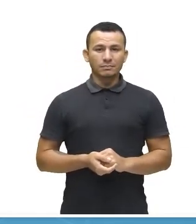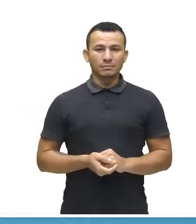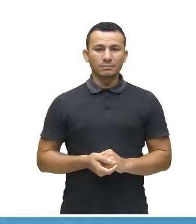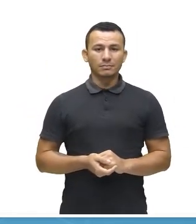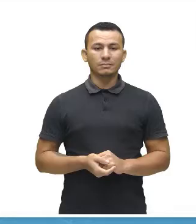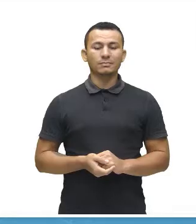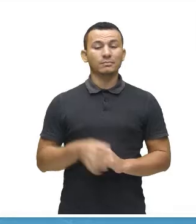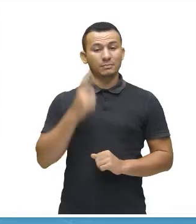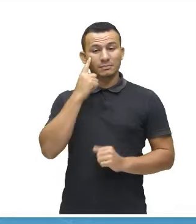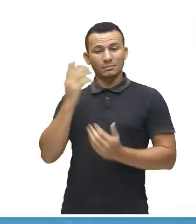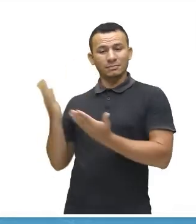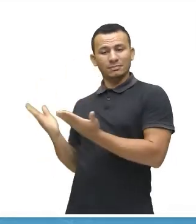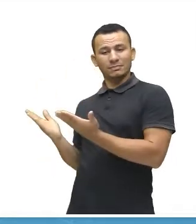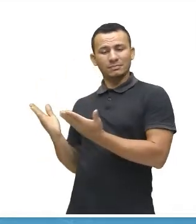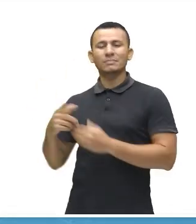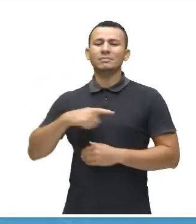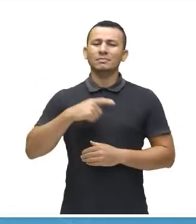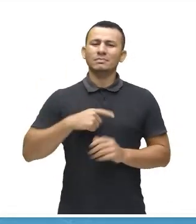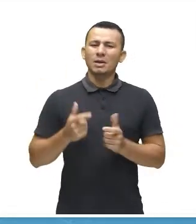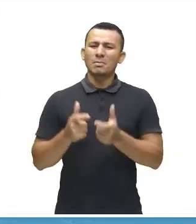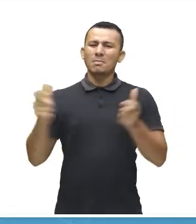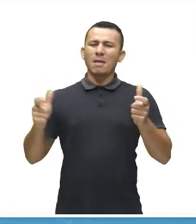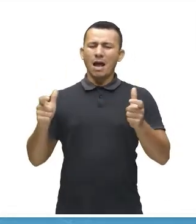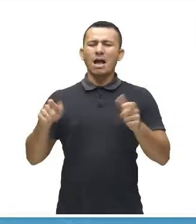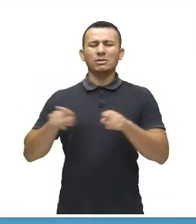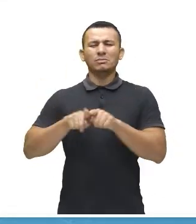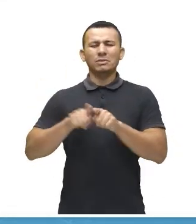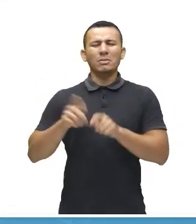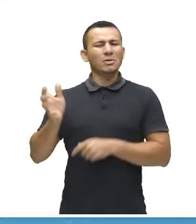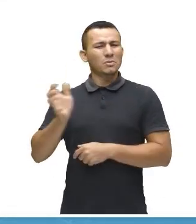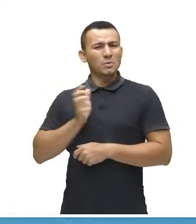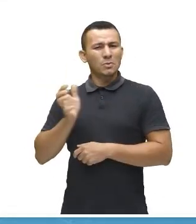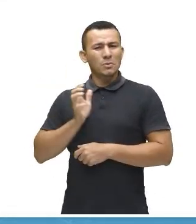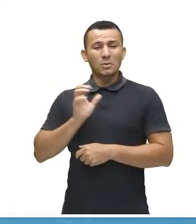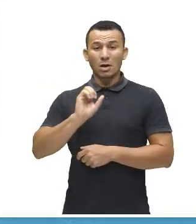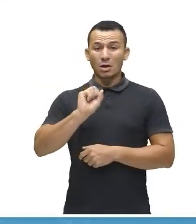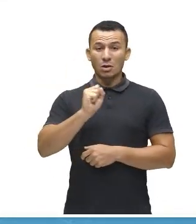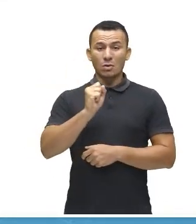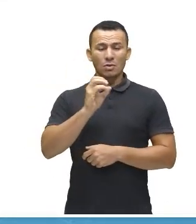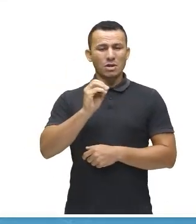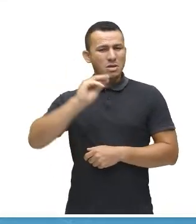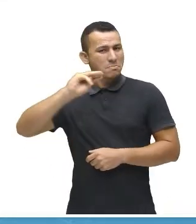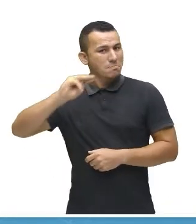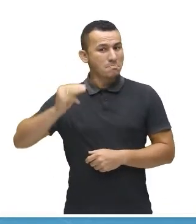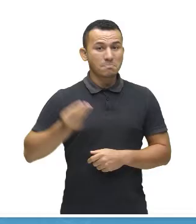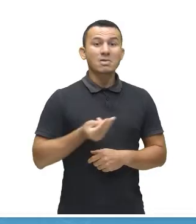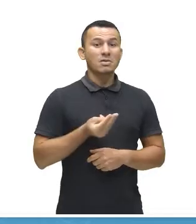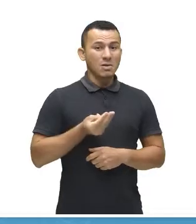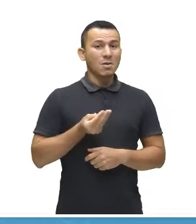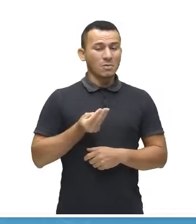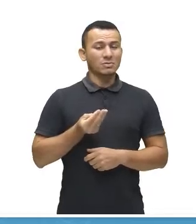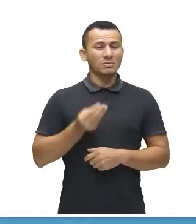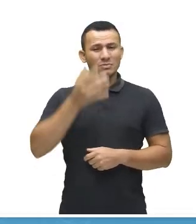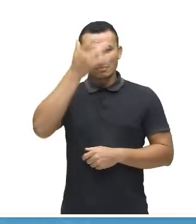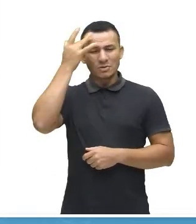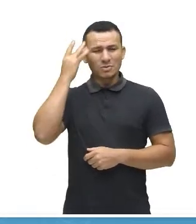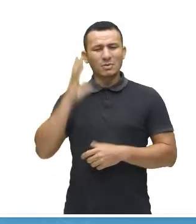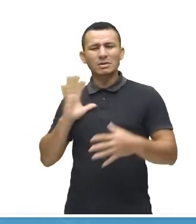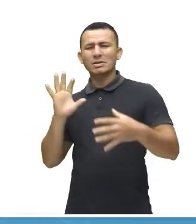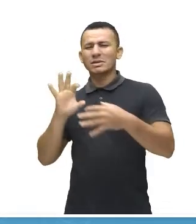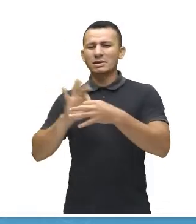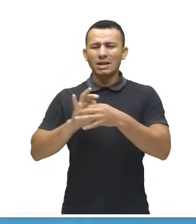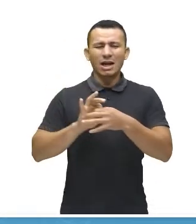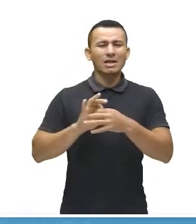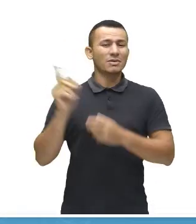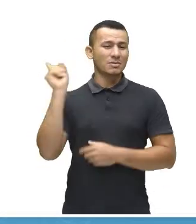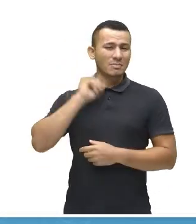É a região mais populosa e mais rica do país, com mais de 80 milhões de habitantes e abrange os estados de Minas Gerais,